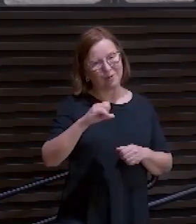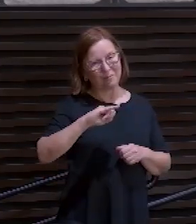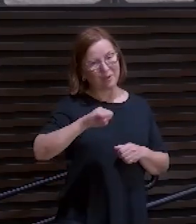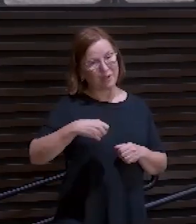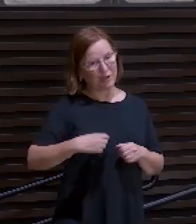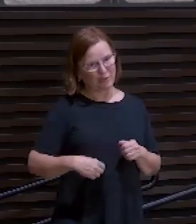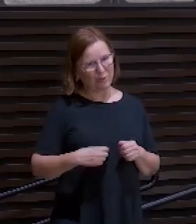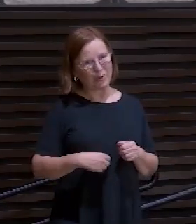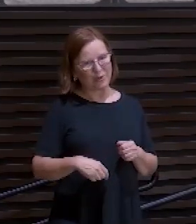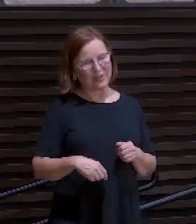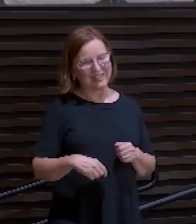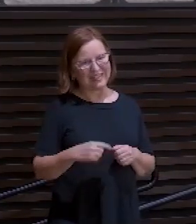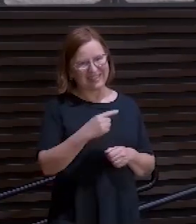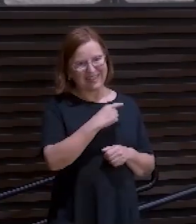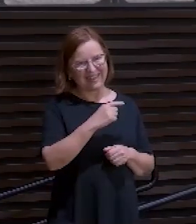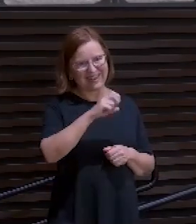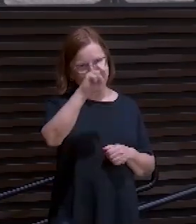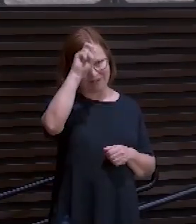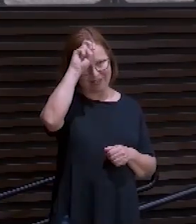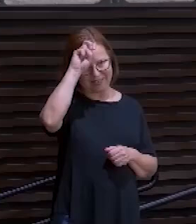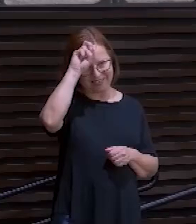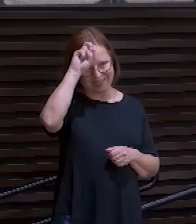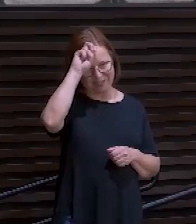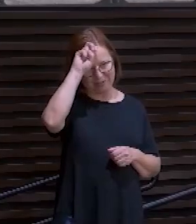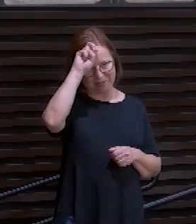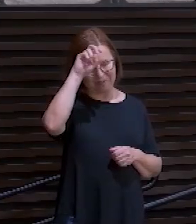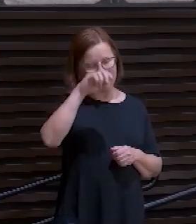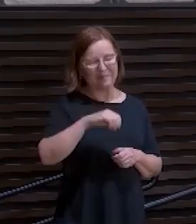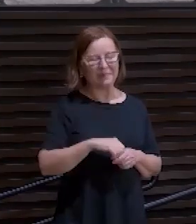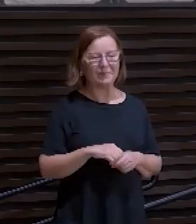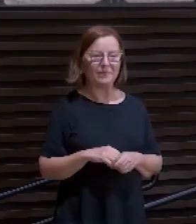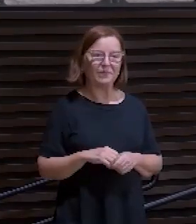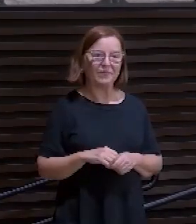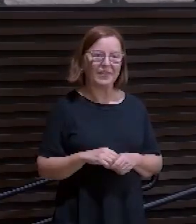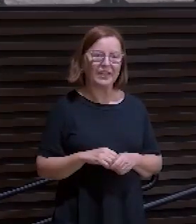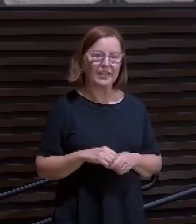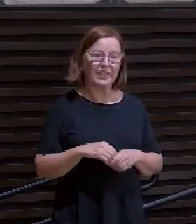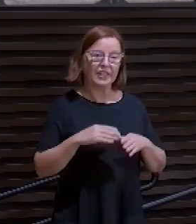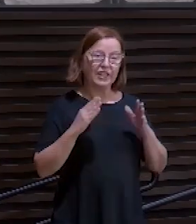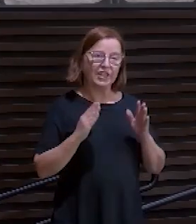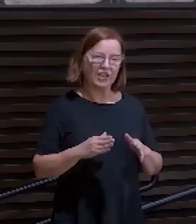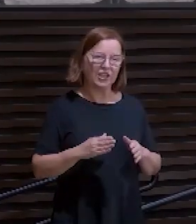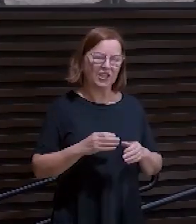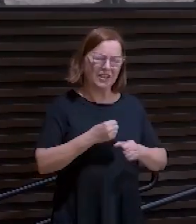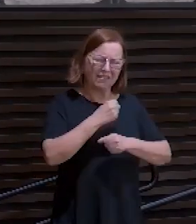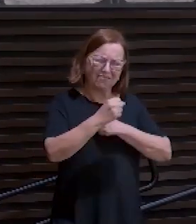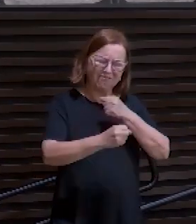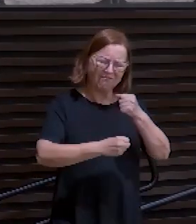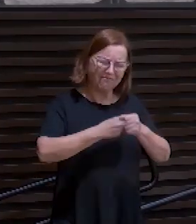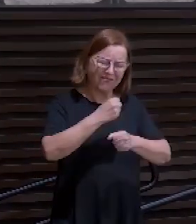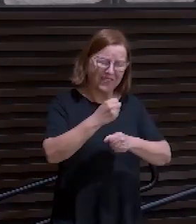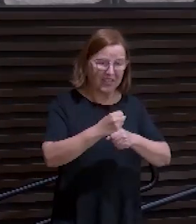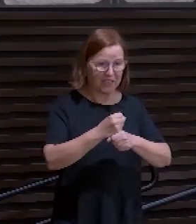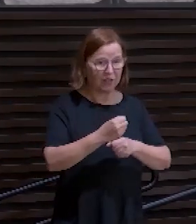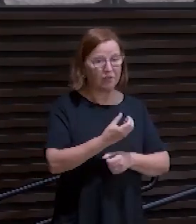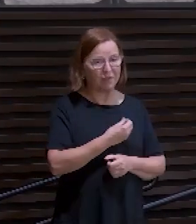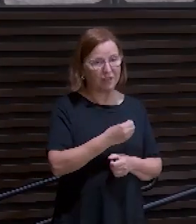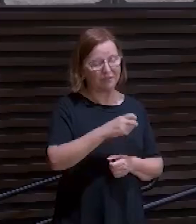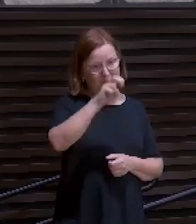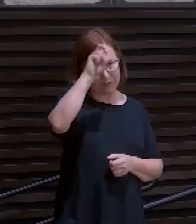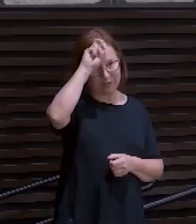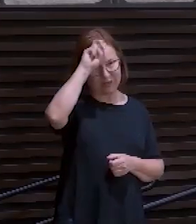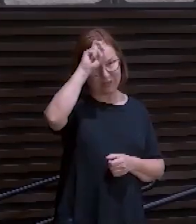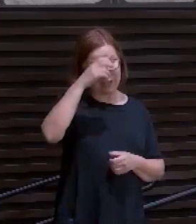estava com as feições distintas, né? Ele estava há muitos anos já no Egito, agora era um governador do Egito.